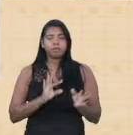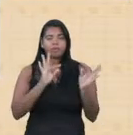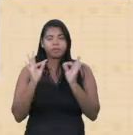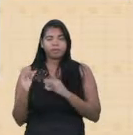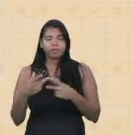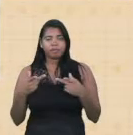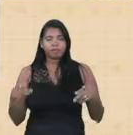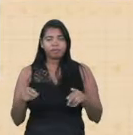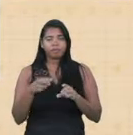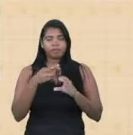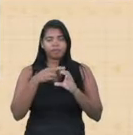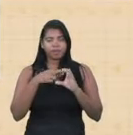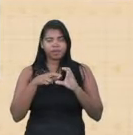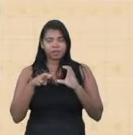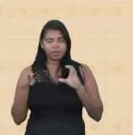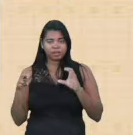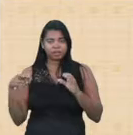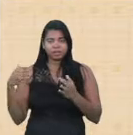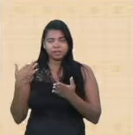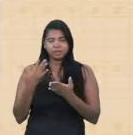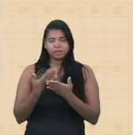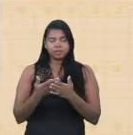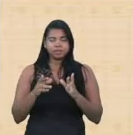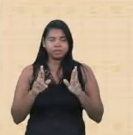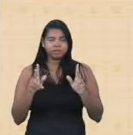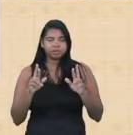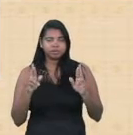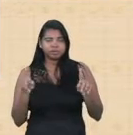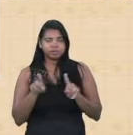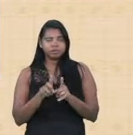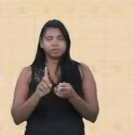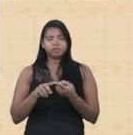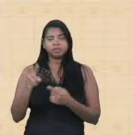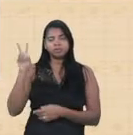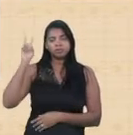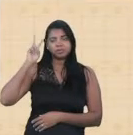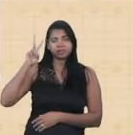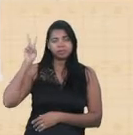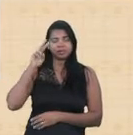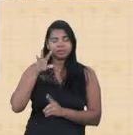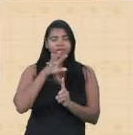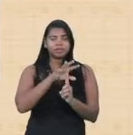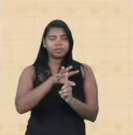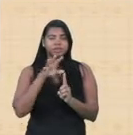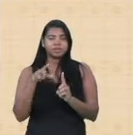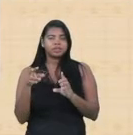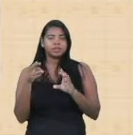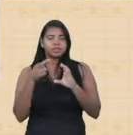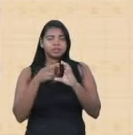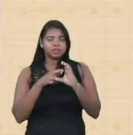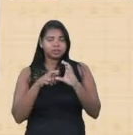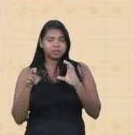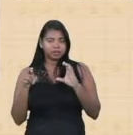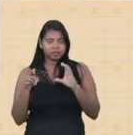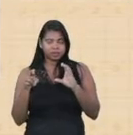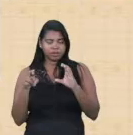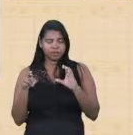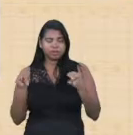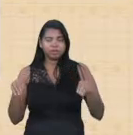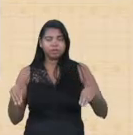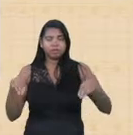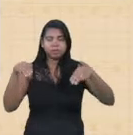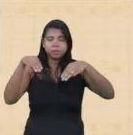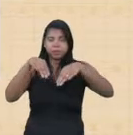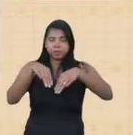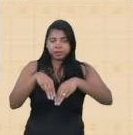os raios dessas trajetórias são diferentes. Então lembre-se que quem vai influenciar esse raio é o campo magnético. Aí